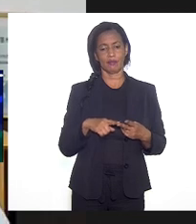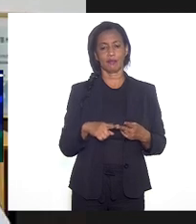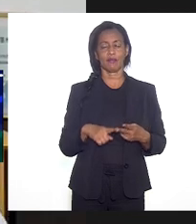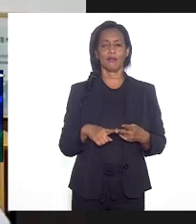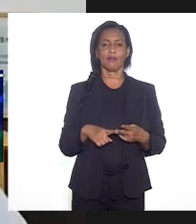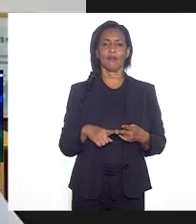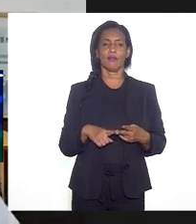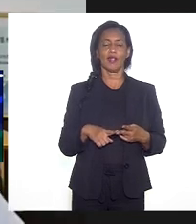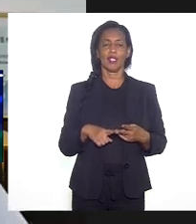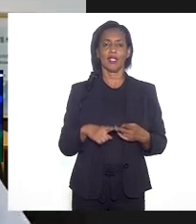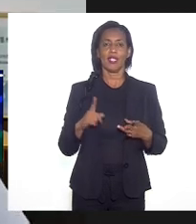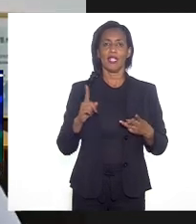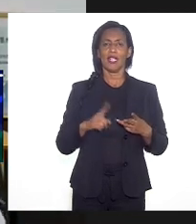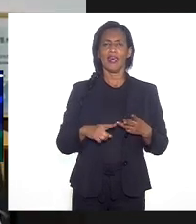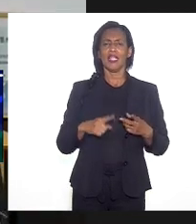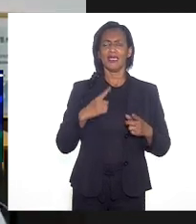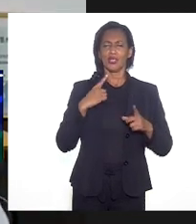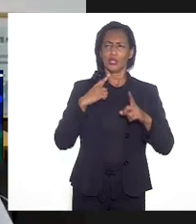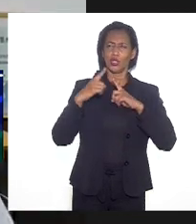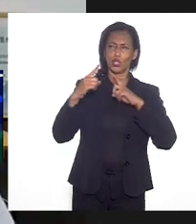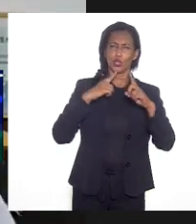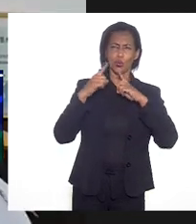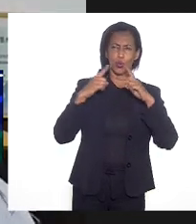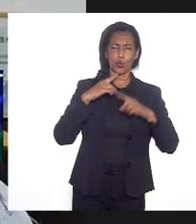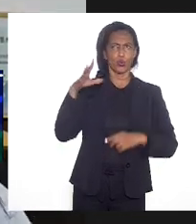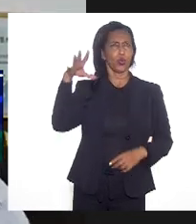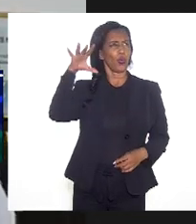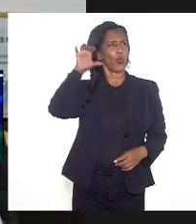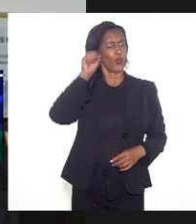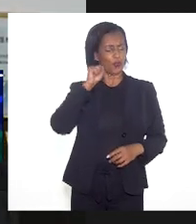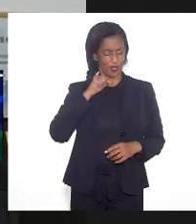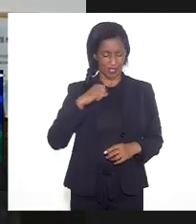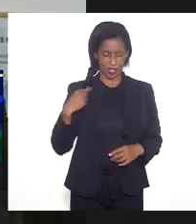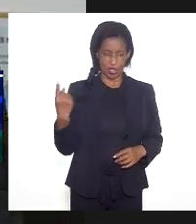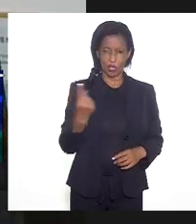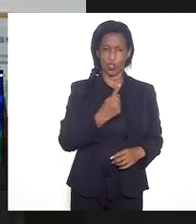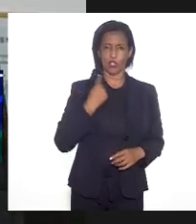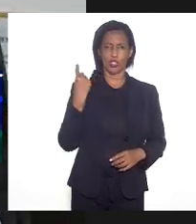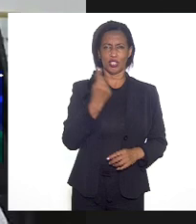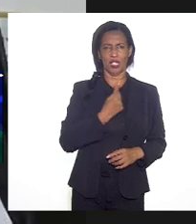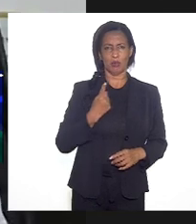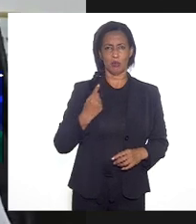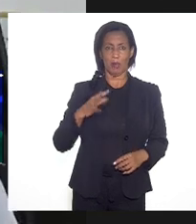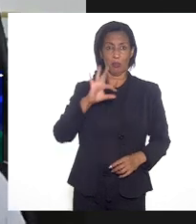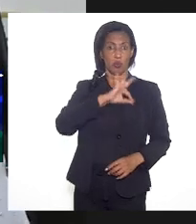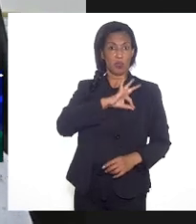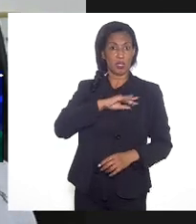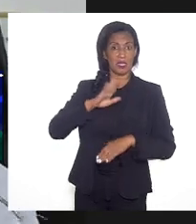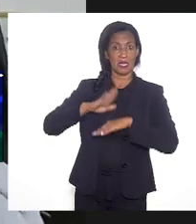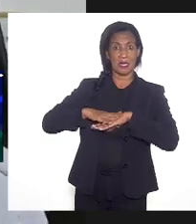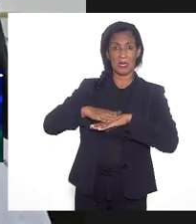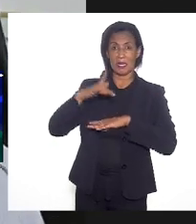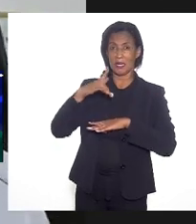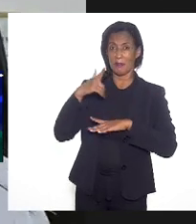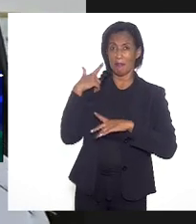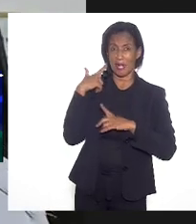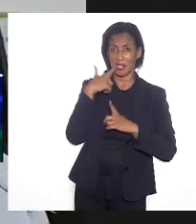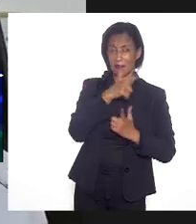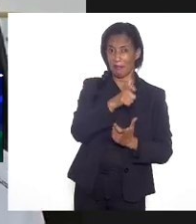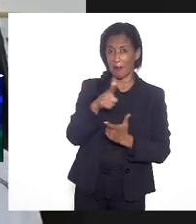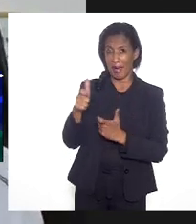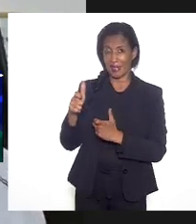Esse discurso que eu ouvi de dizer que nós temos a polícia que mais mata e a polícia que mais